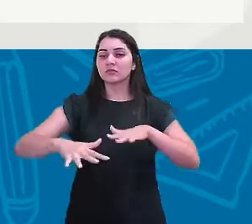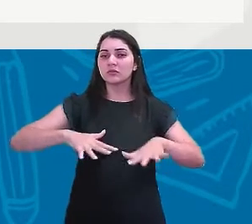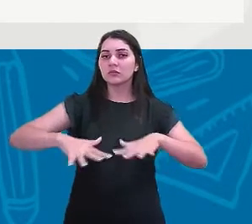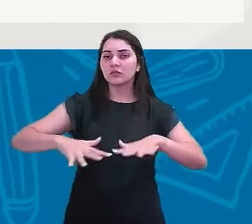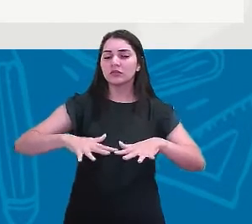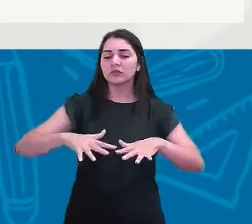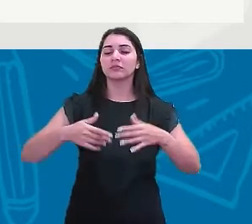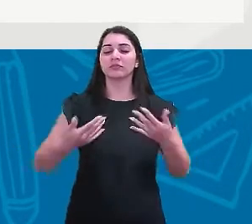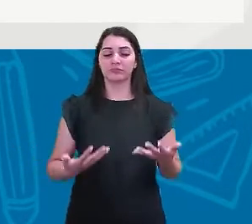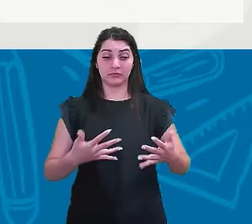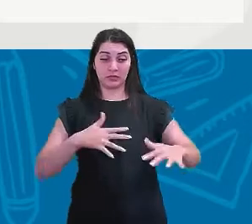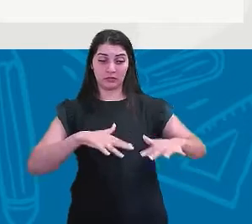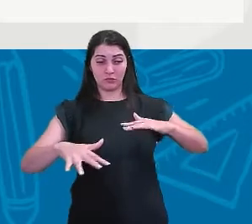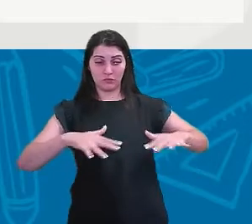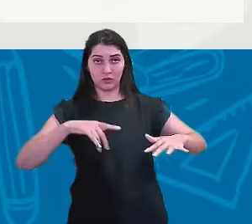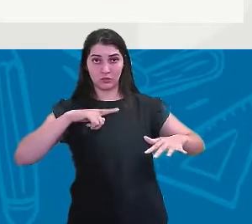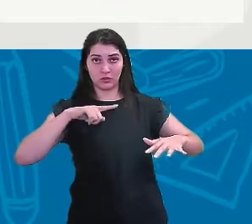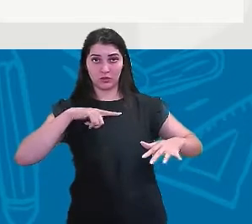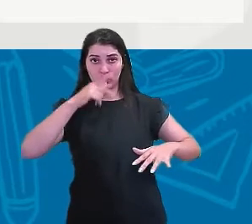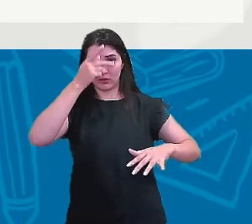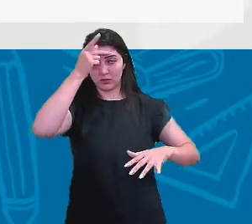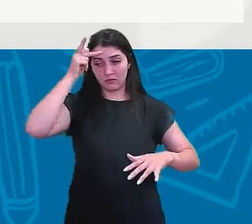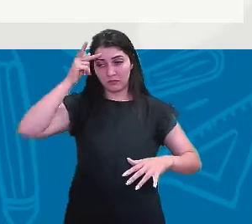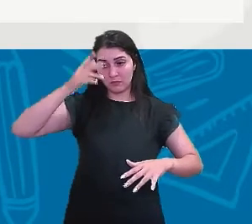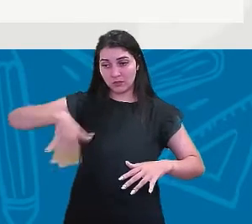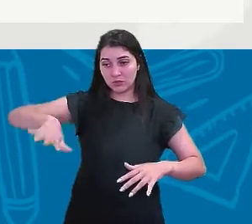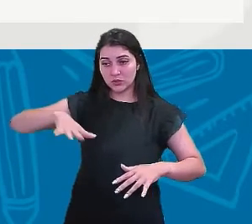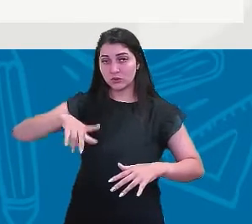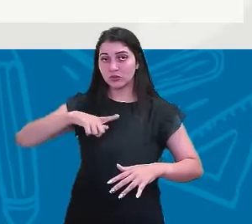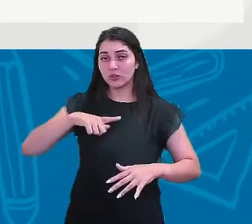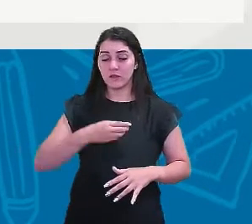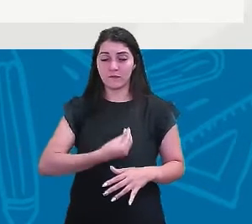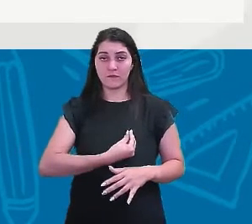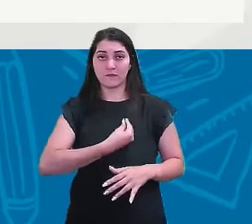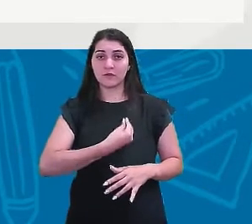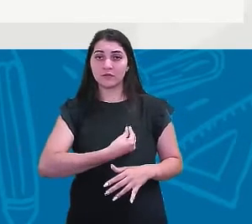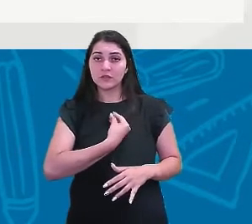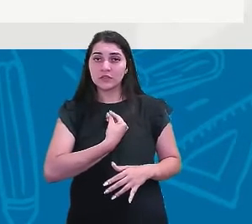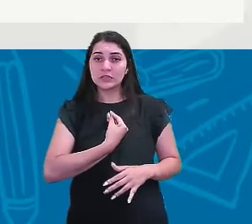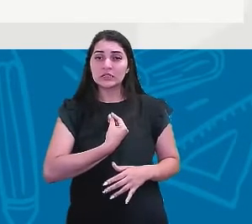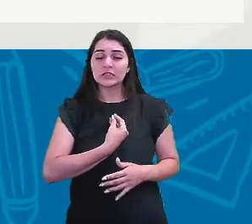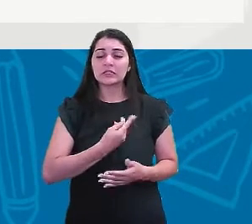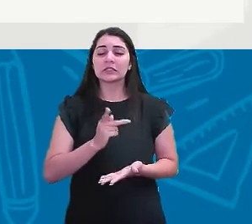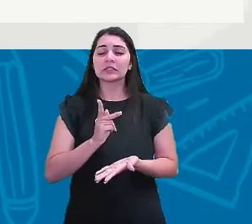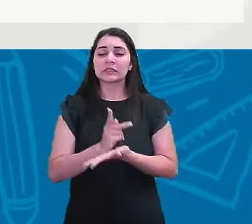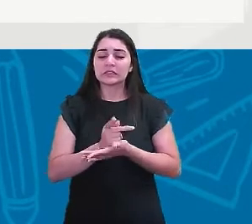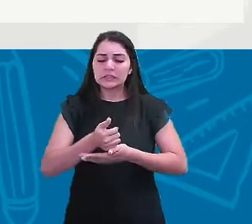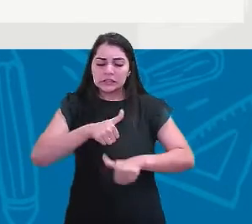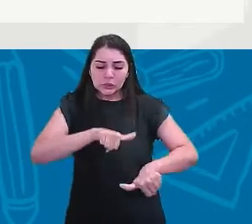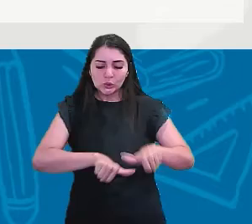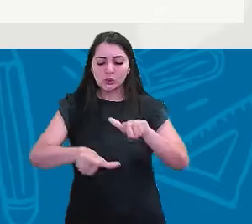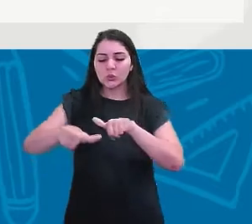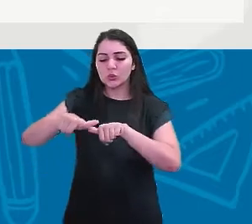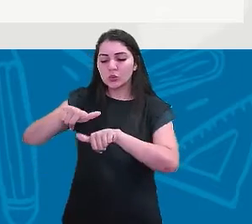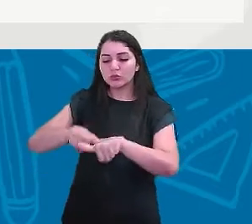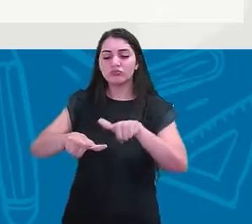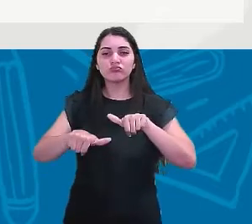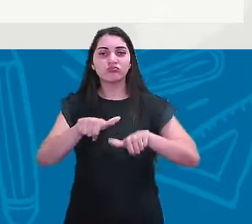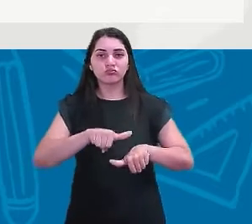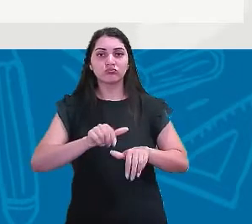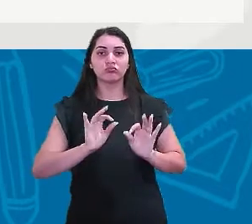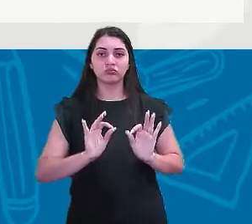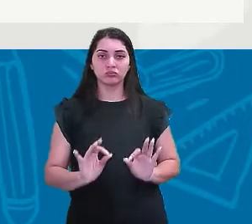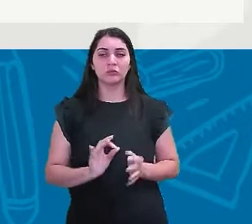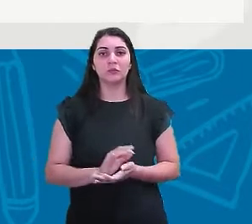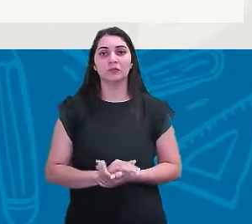movimento porque existem pessoas, existe vida que sempre está aí, ó, em constante transformação. Tá?